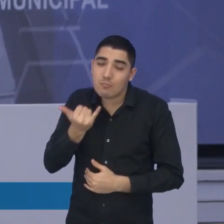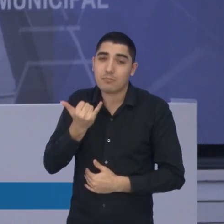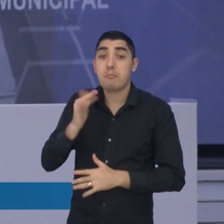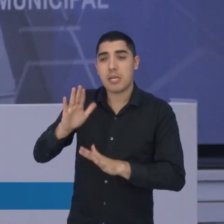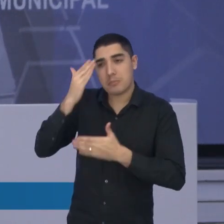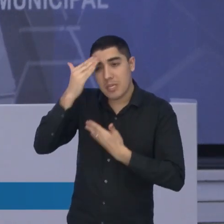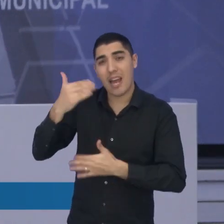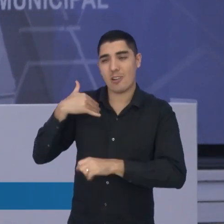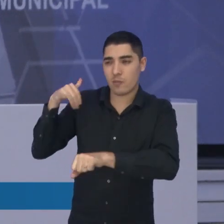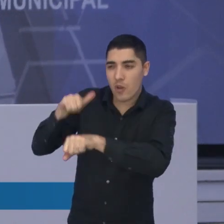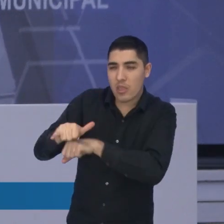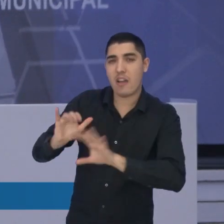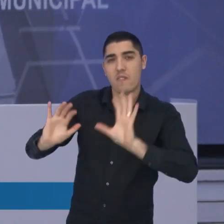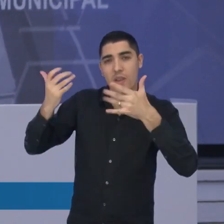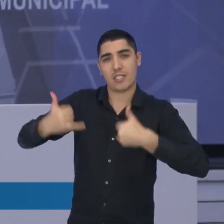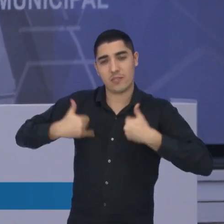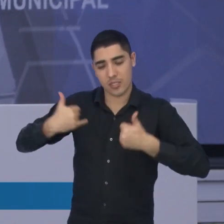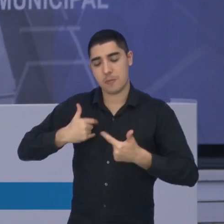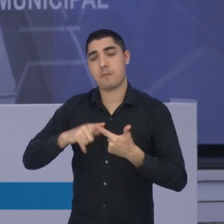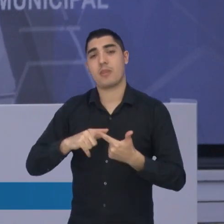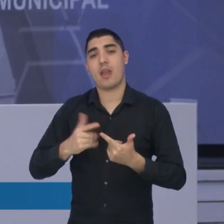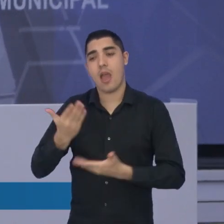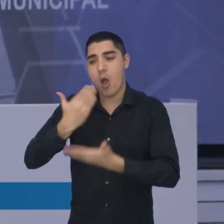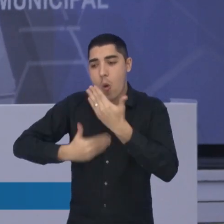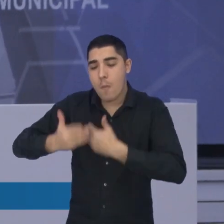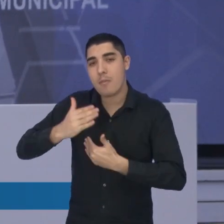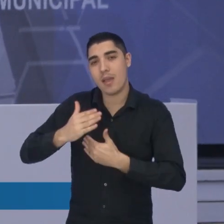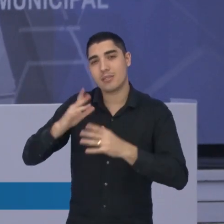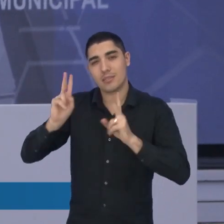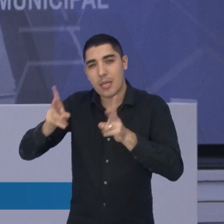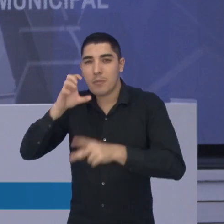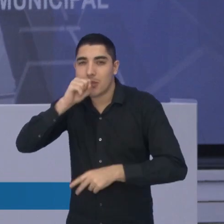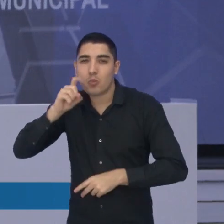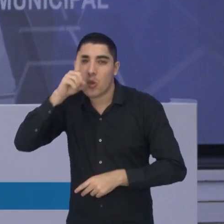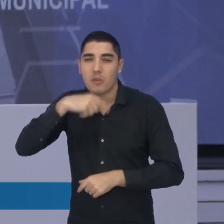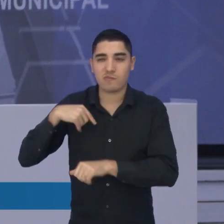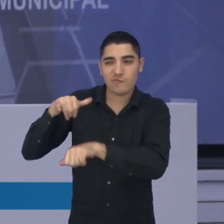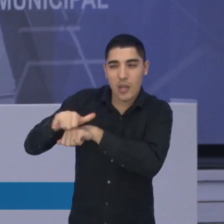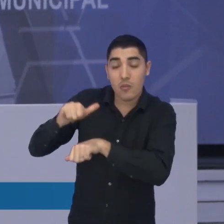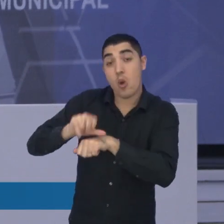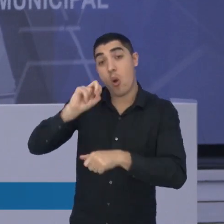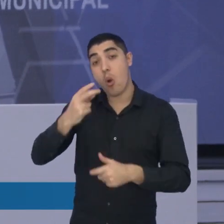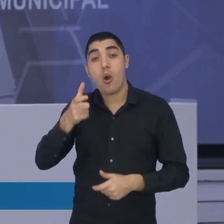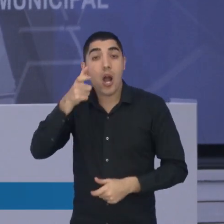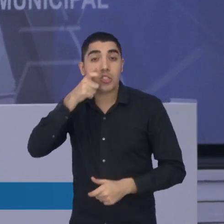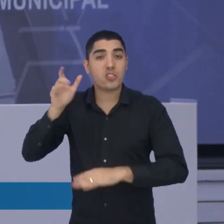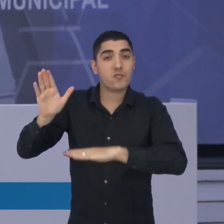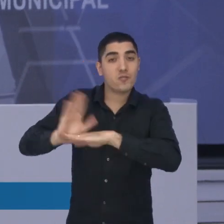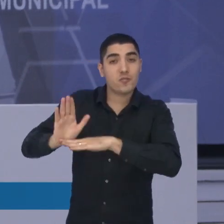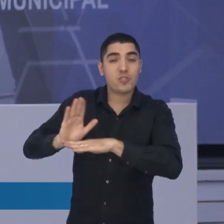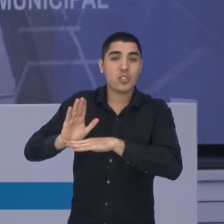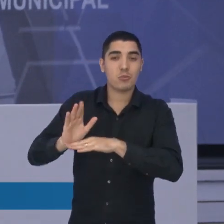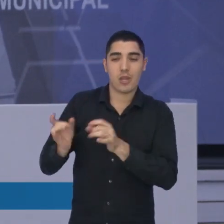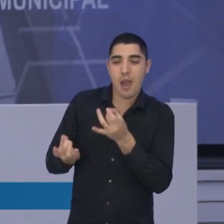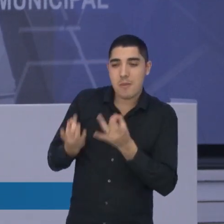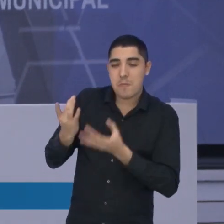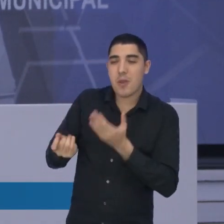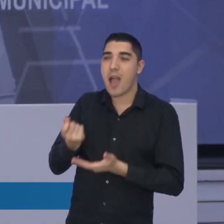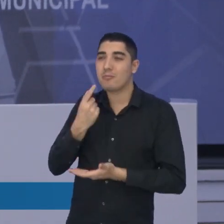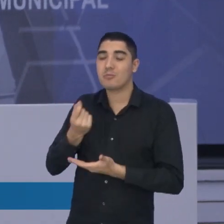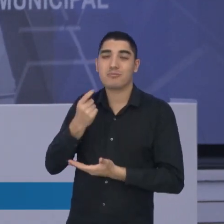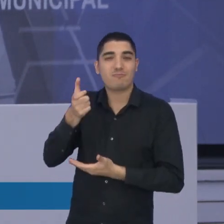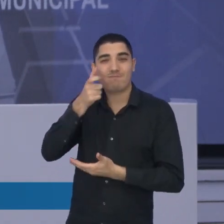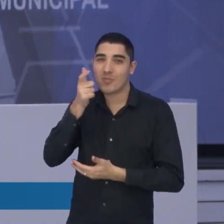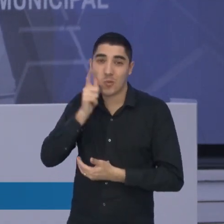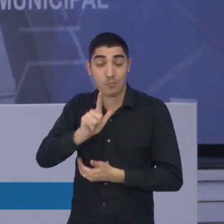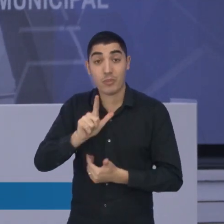festas de aniversários, almoços de finais de semana, ou até mesmo um simples filme com pipoca à noite em frente à TV. E mesmo me perdendo